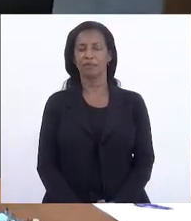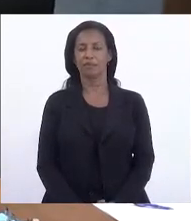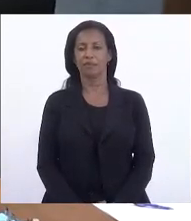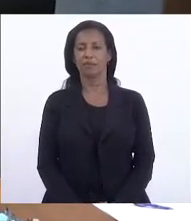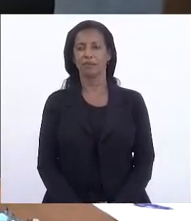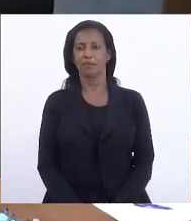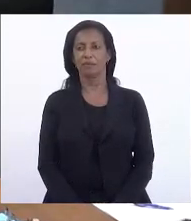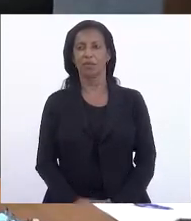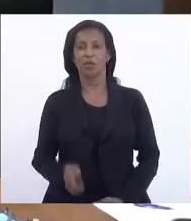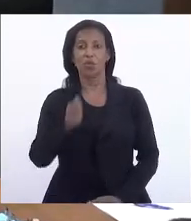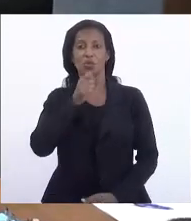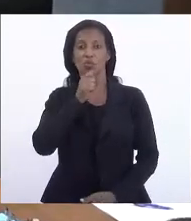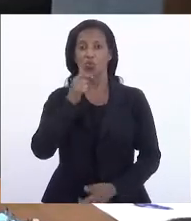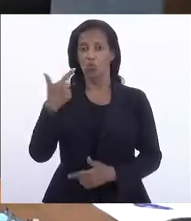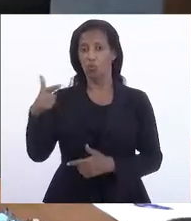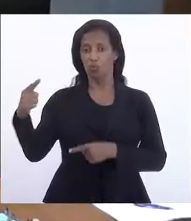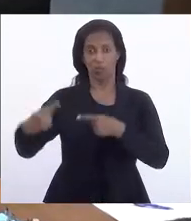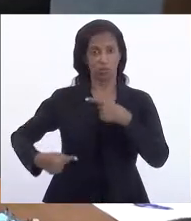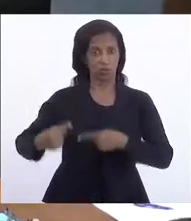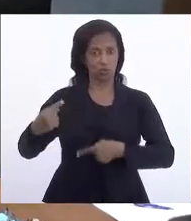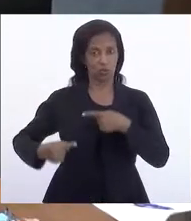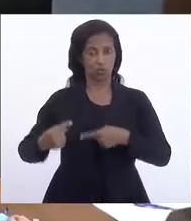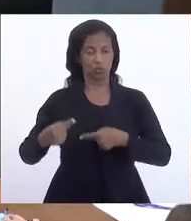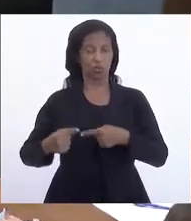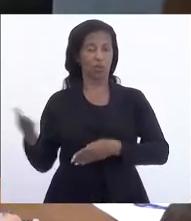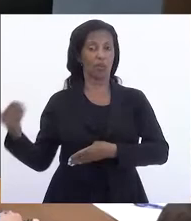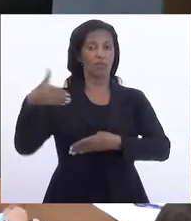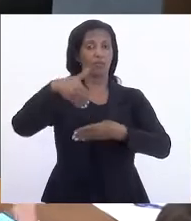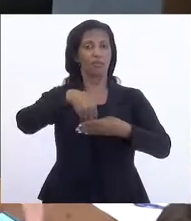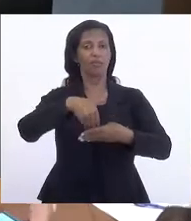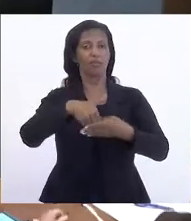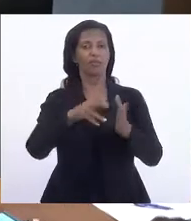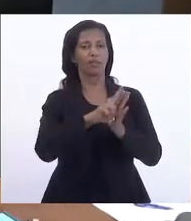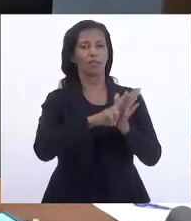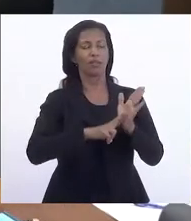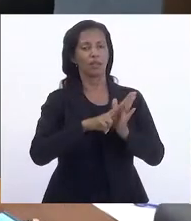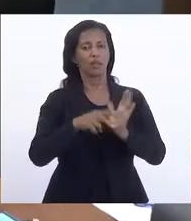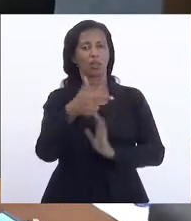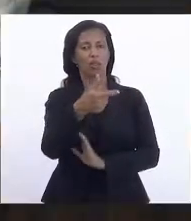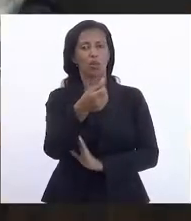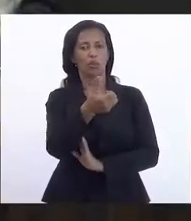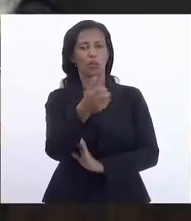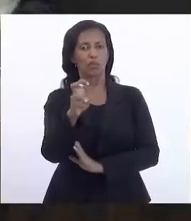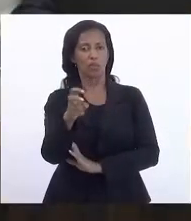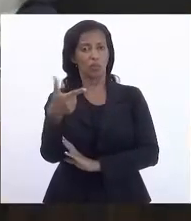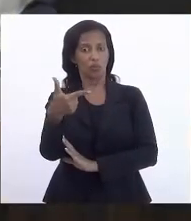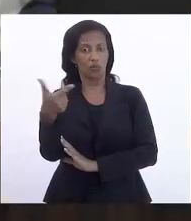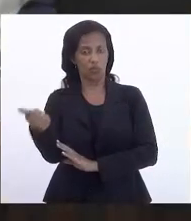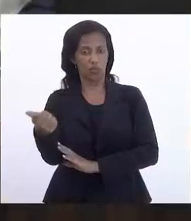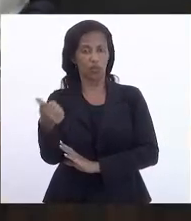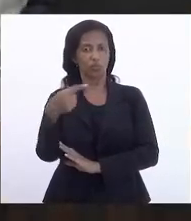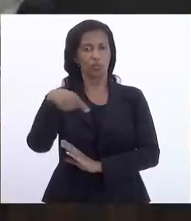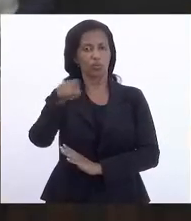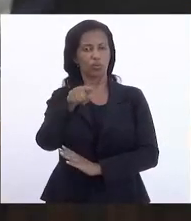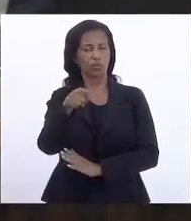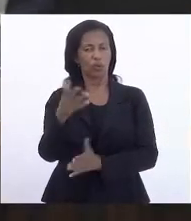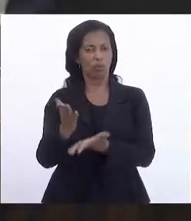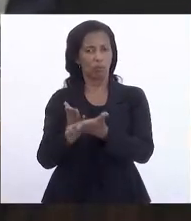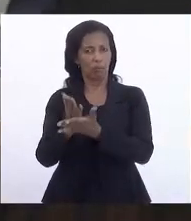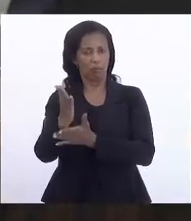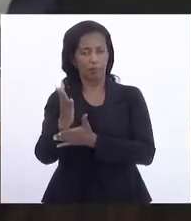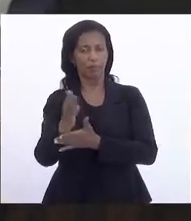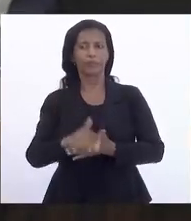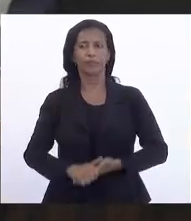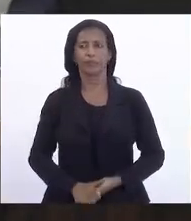não havendo quem queira discutir, encerrada a discussão em votação, requerimento 235-2021. Os senhores que aprovam, permaneçam como estão.